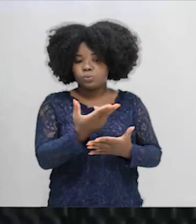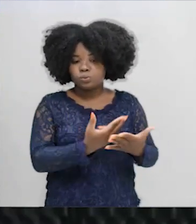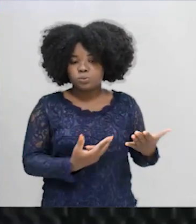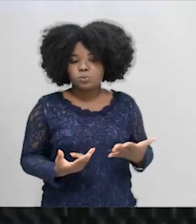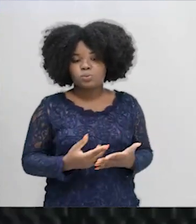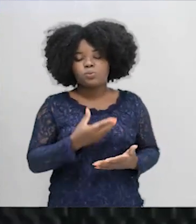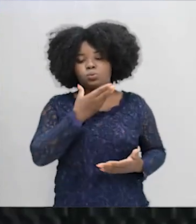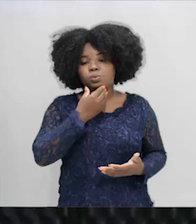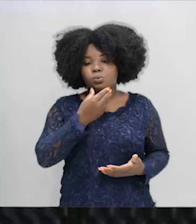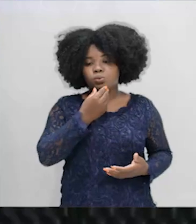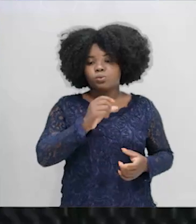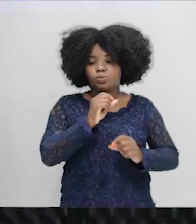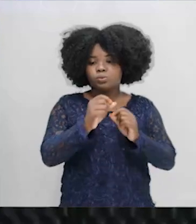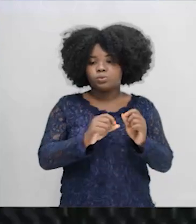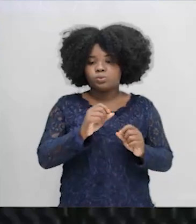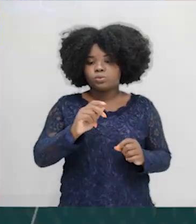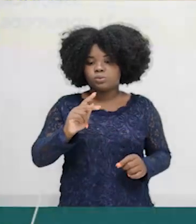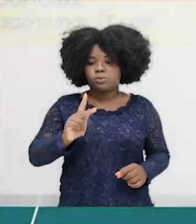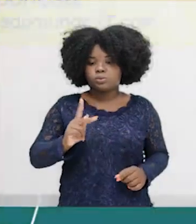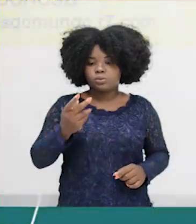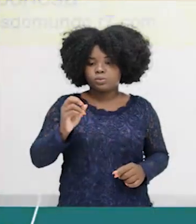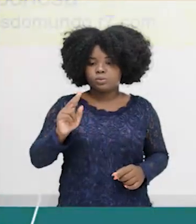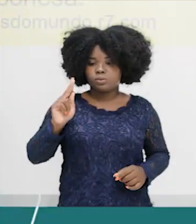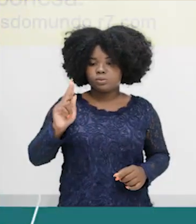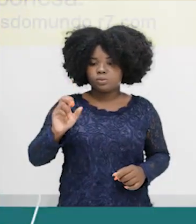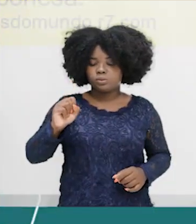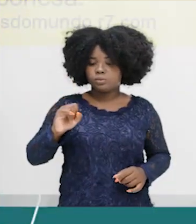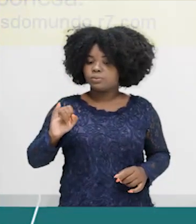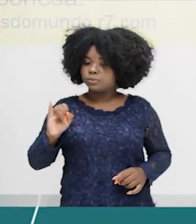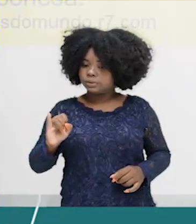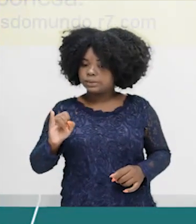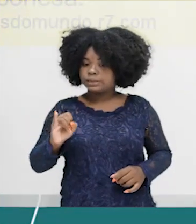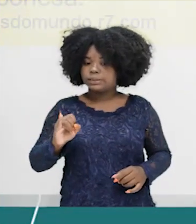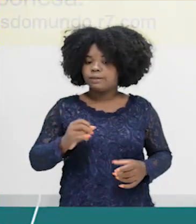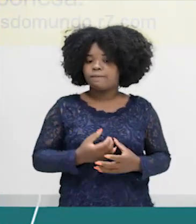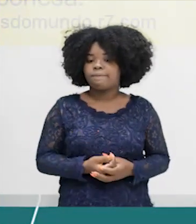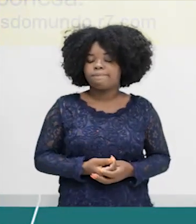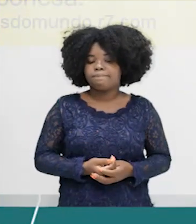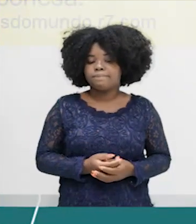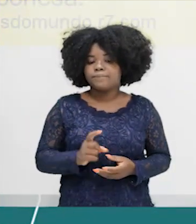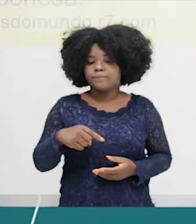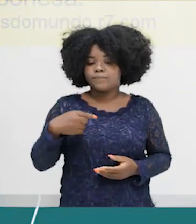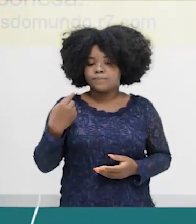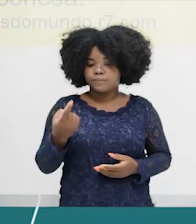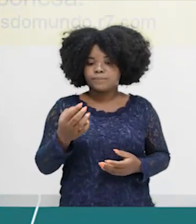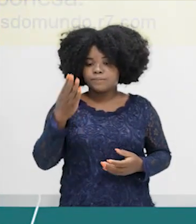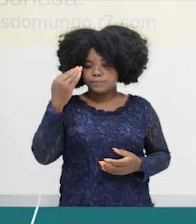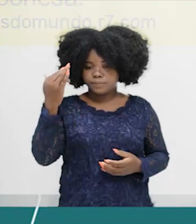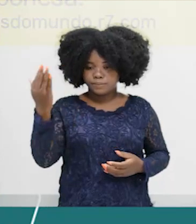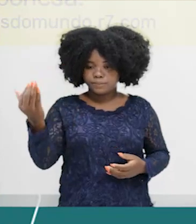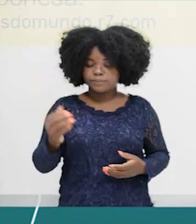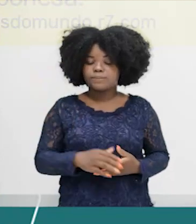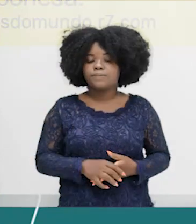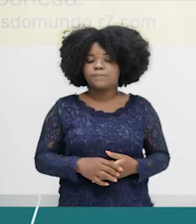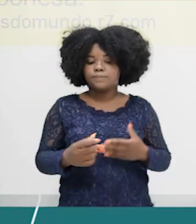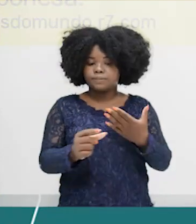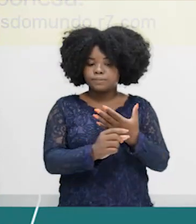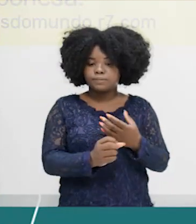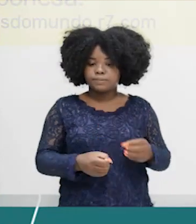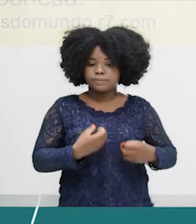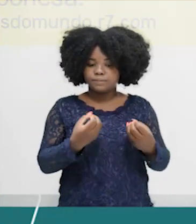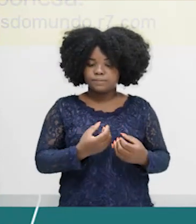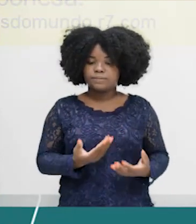chamado Hokusai. Hokusai não era o primeiro nome dele. Hokusai é como ele se definiu depois de uma certa fase da obra dele. O primeiro